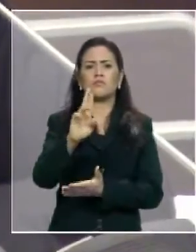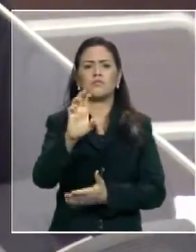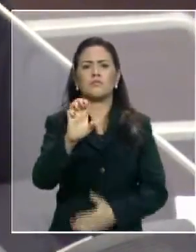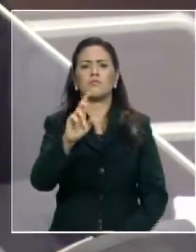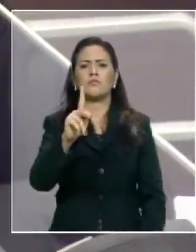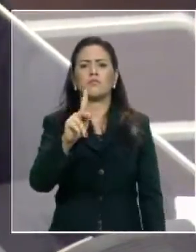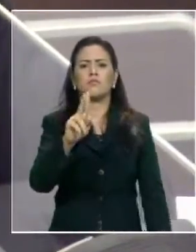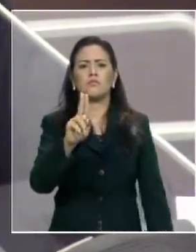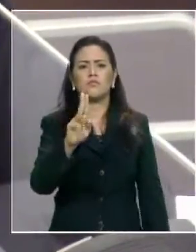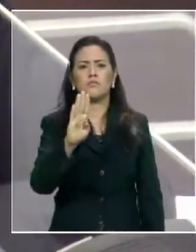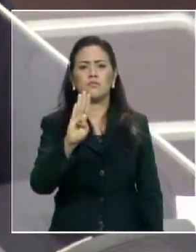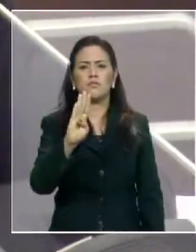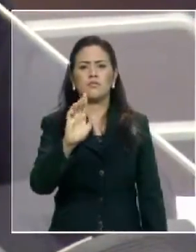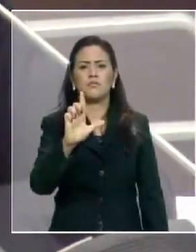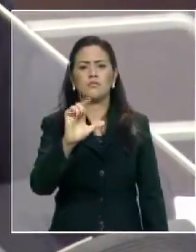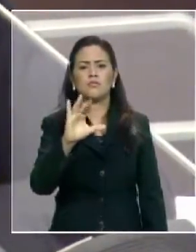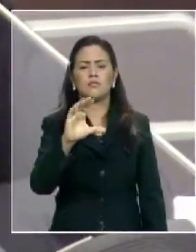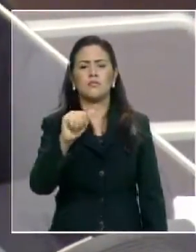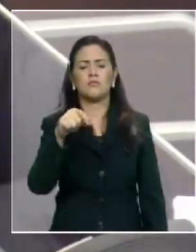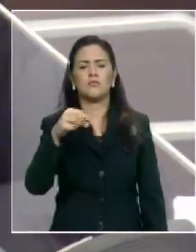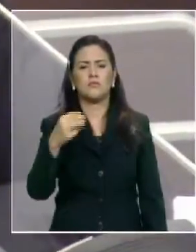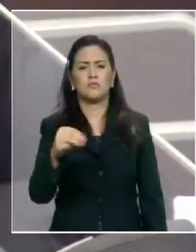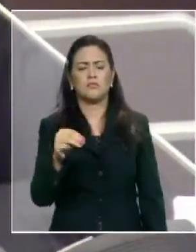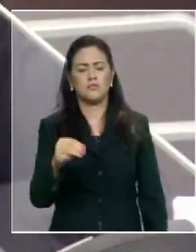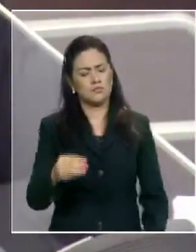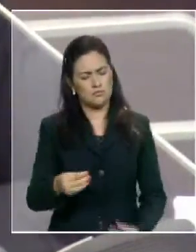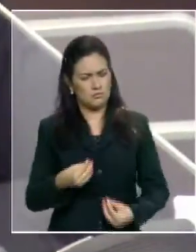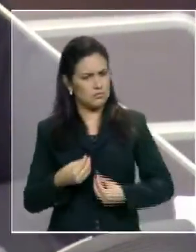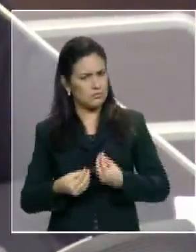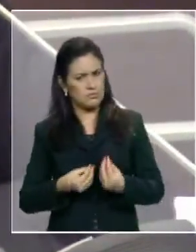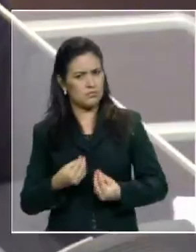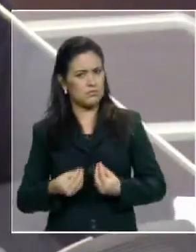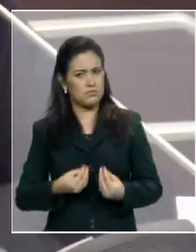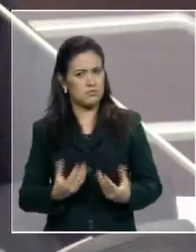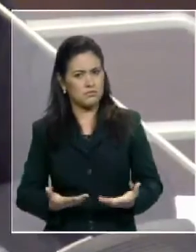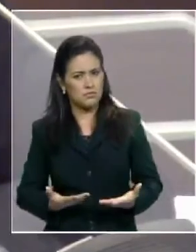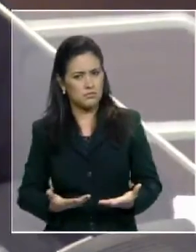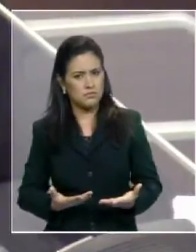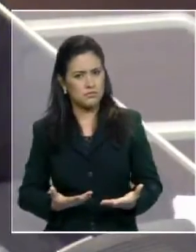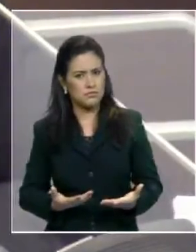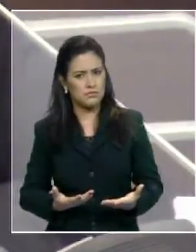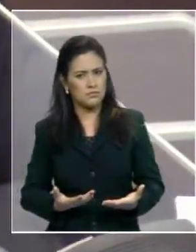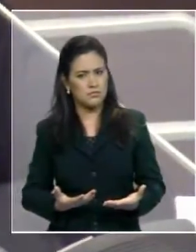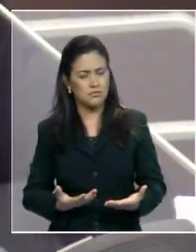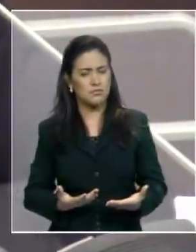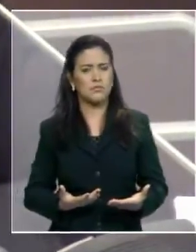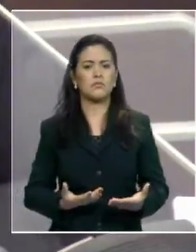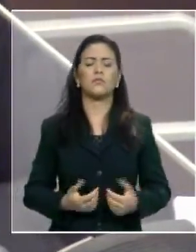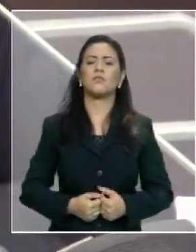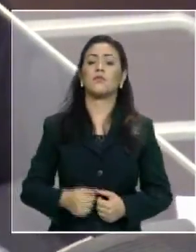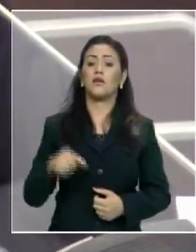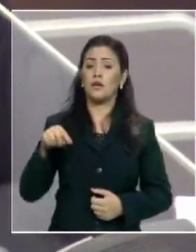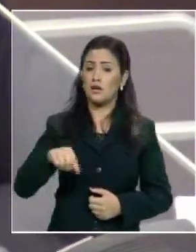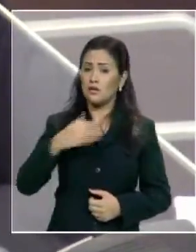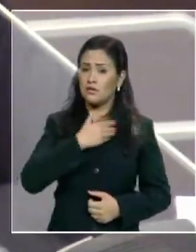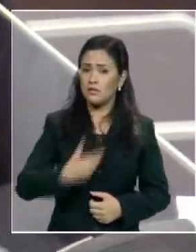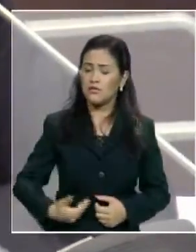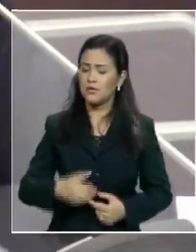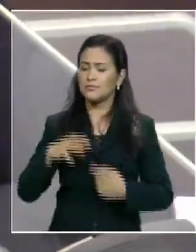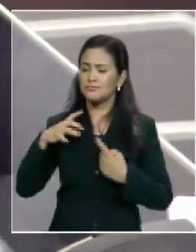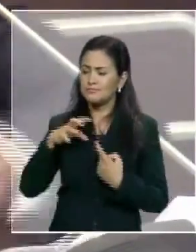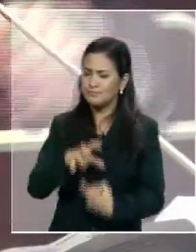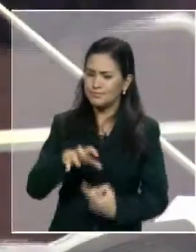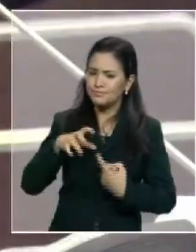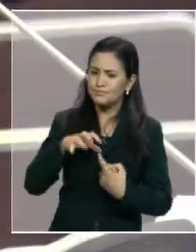Flávio Dino instalou aqui. Porque este governo é um governo bolivariano que persegue os inimigos.